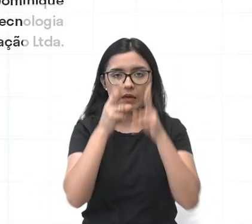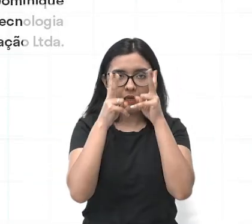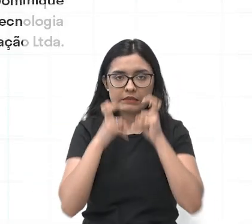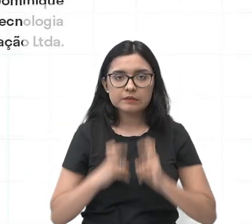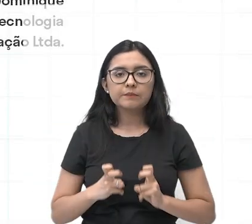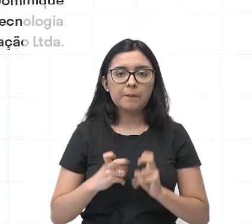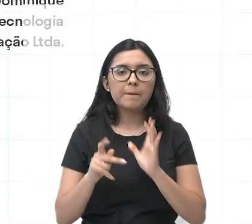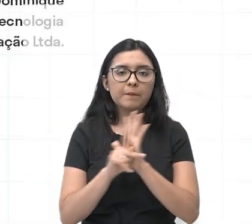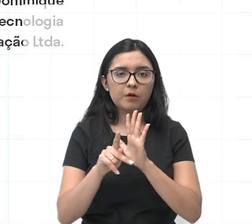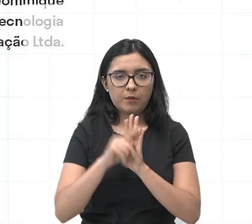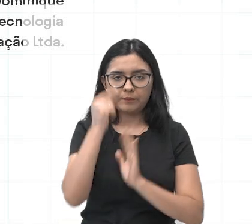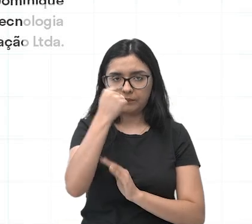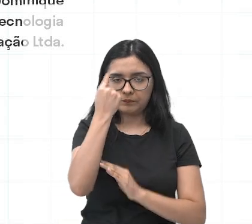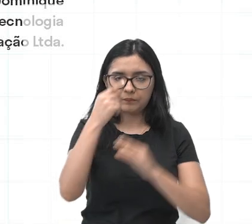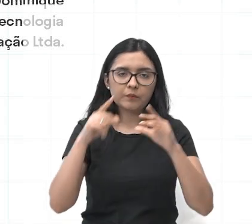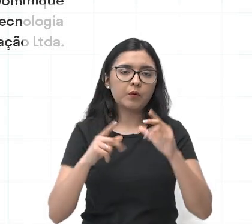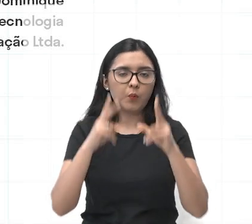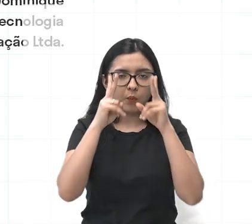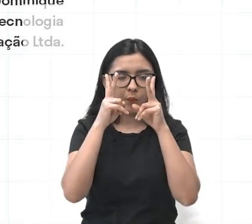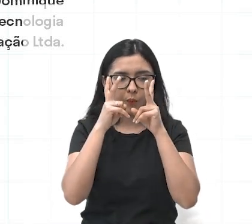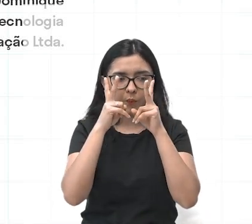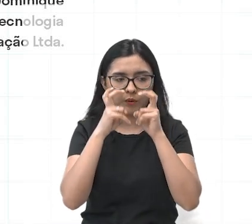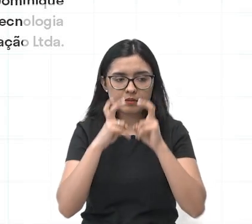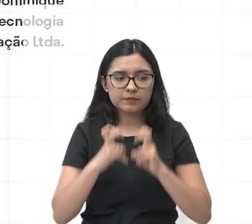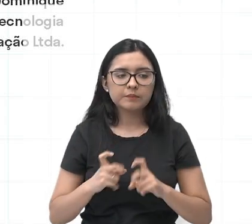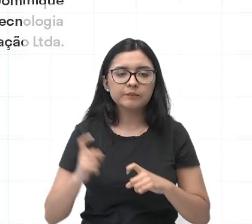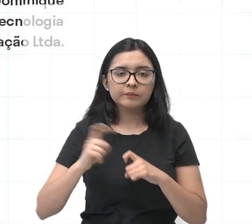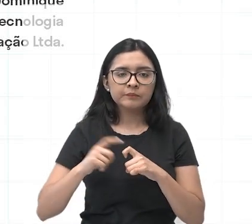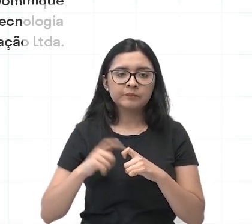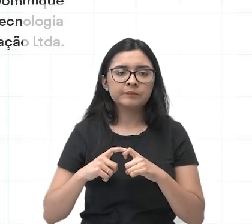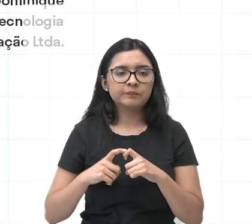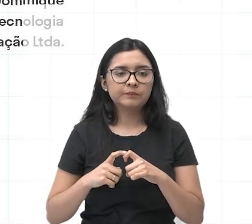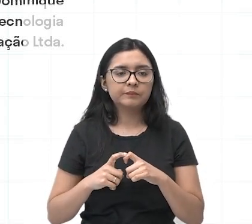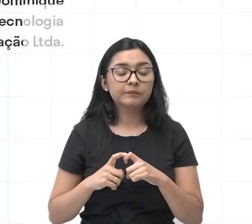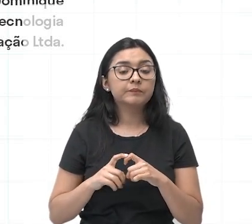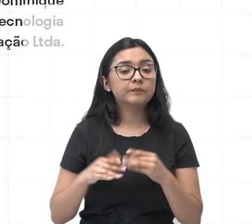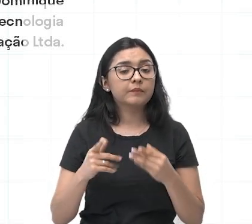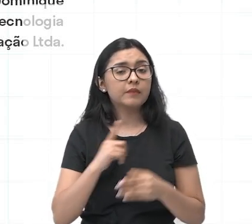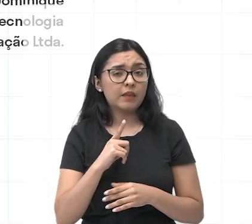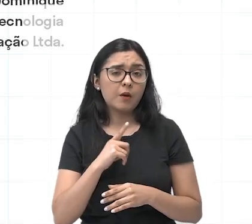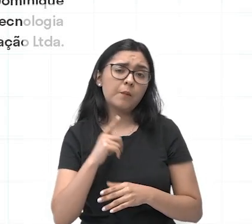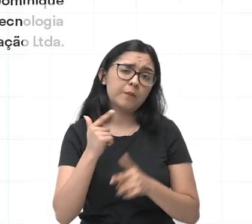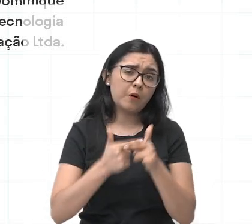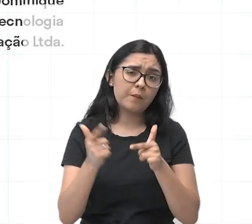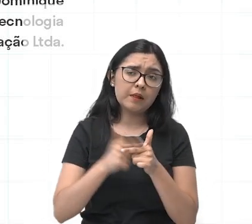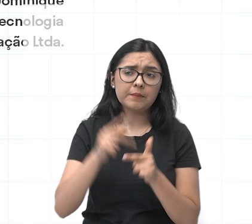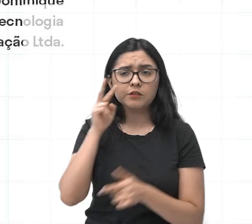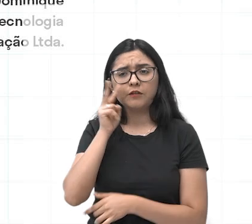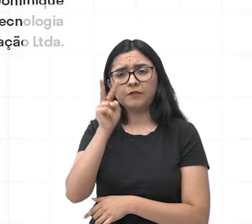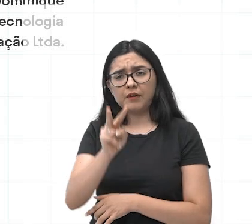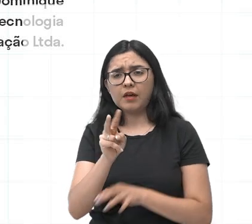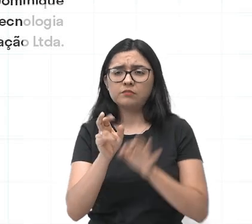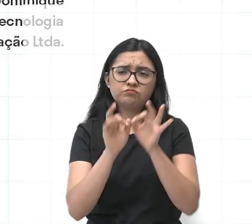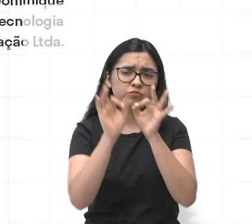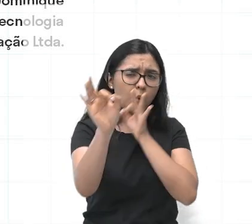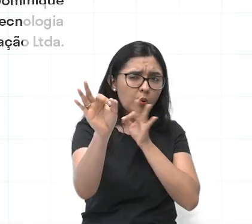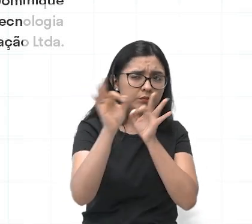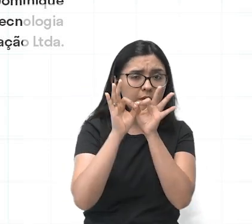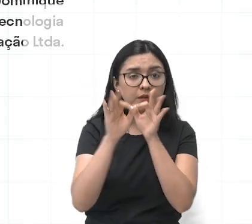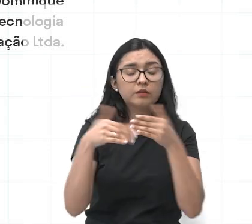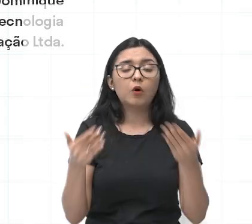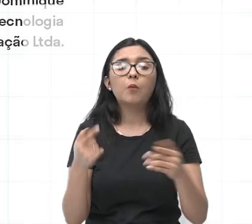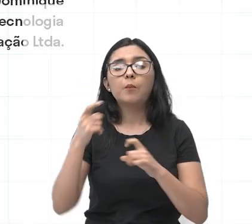exames oftalmológicos. Se você observa que não tem, que está tendo algum problema de visualizar uma imagem, né? Aí